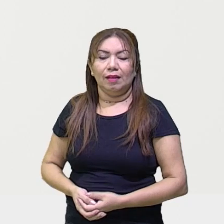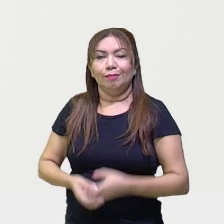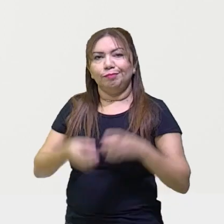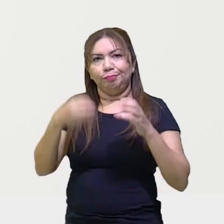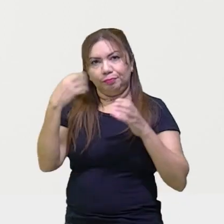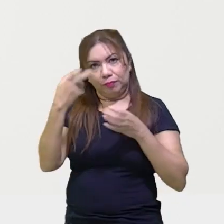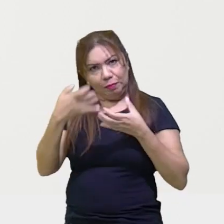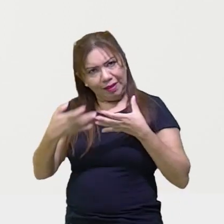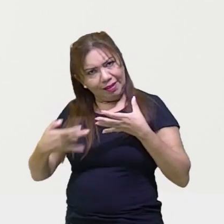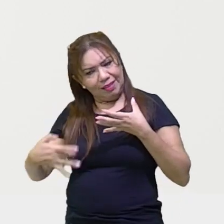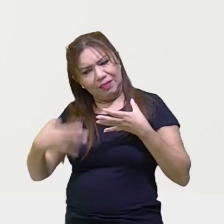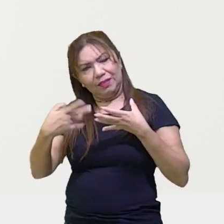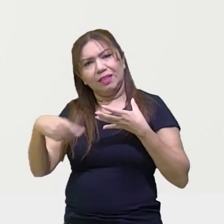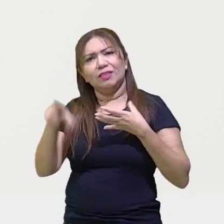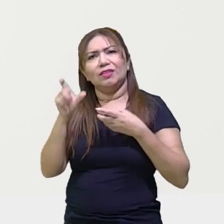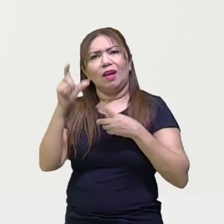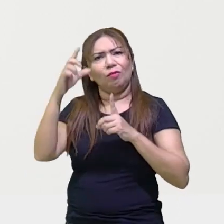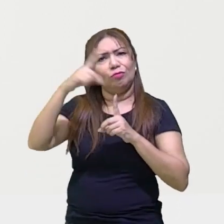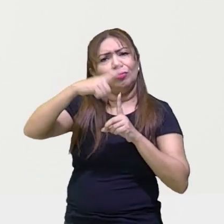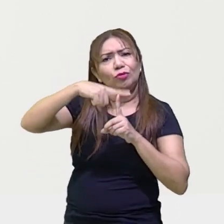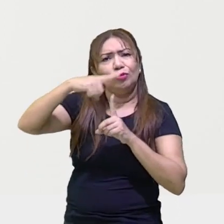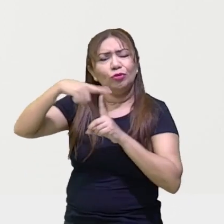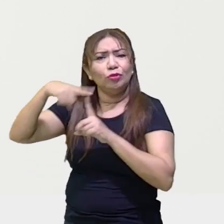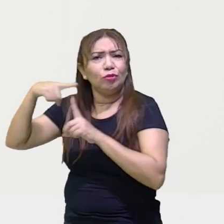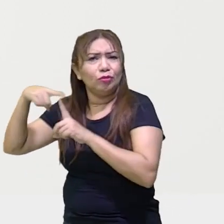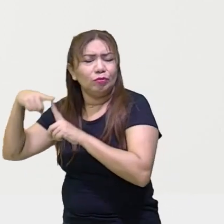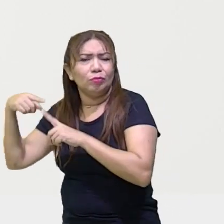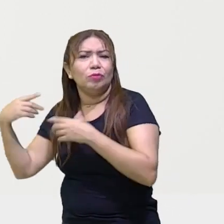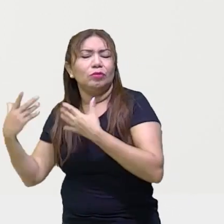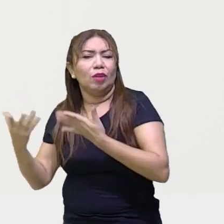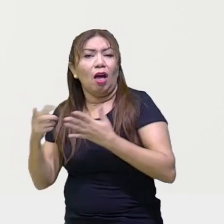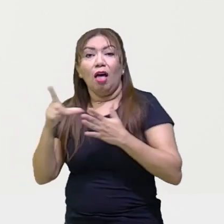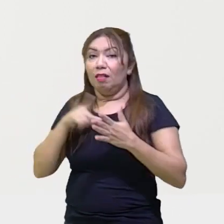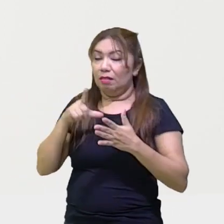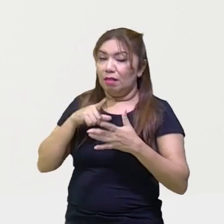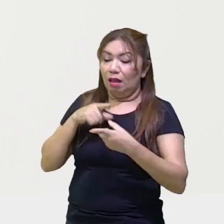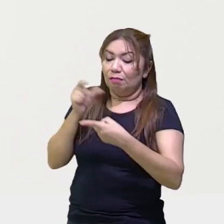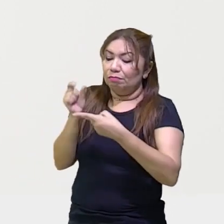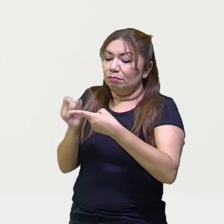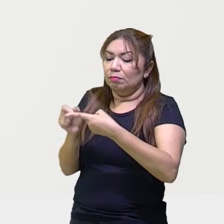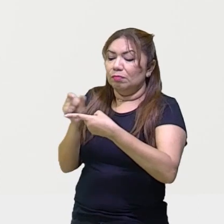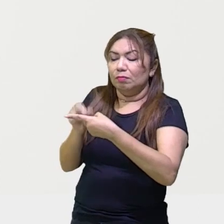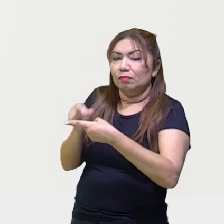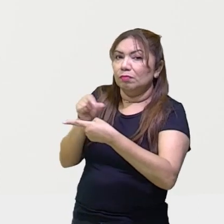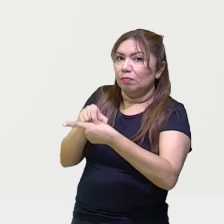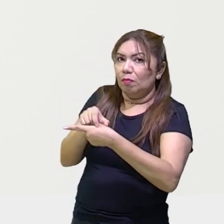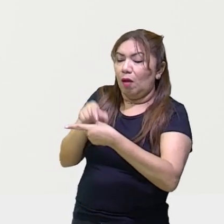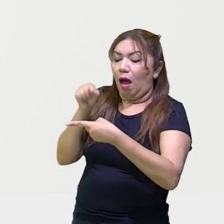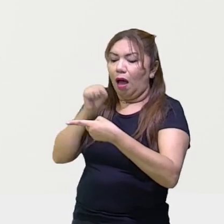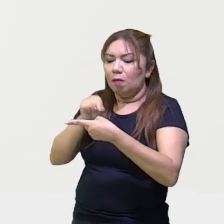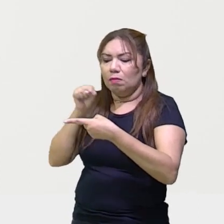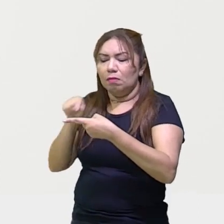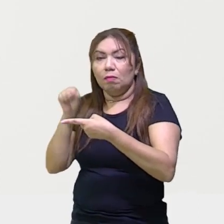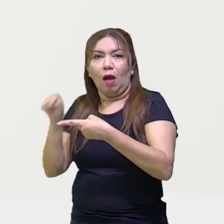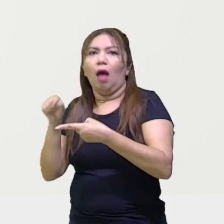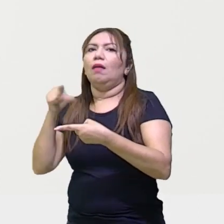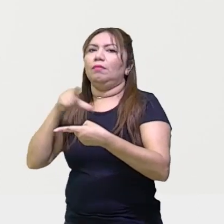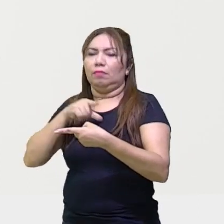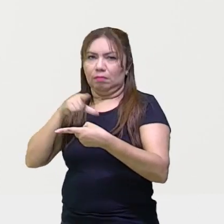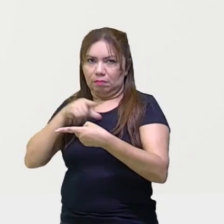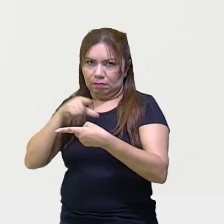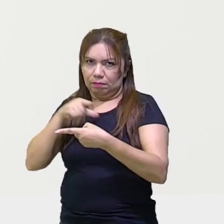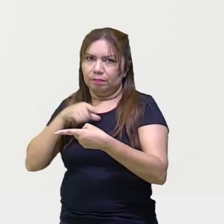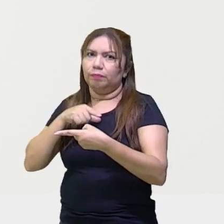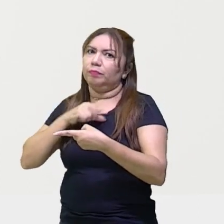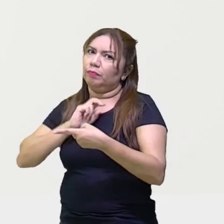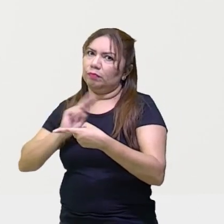Classificação da sílaba tônica. Dependendo da posição que a sílaba tônica ocupa, as palavras